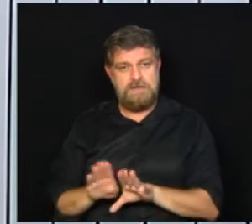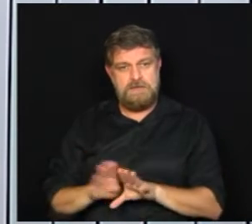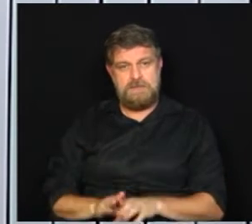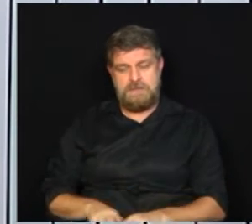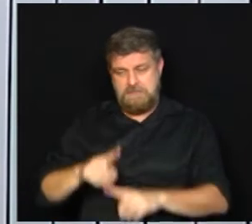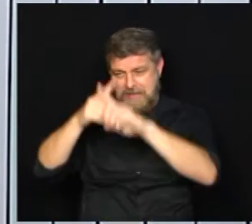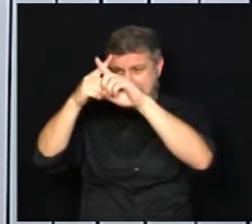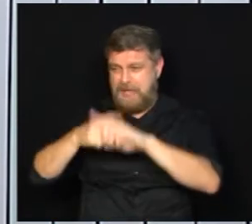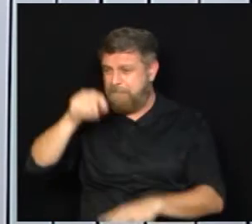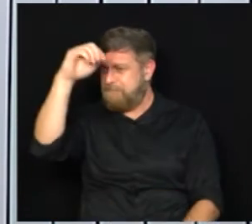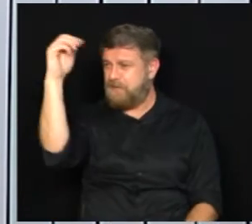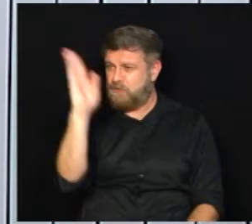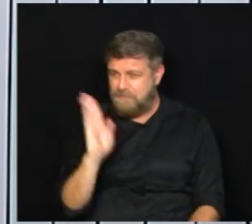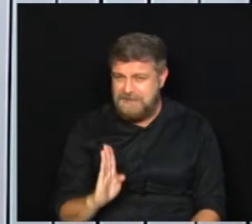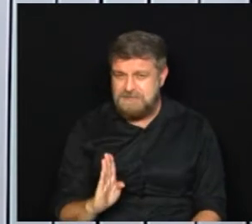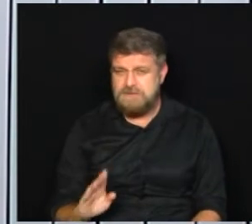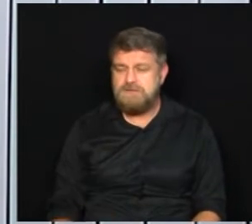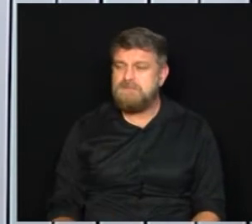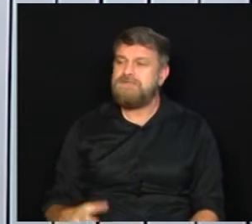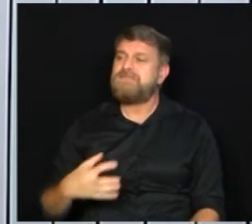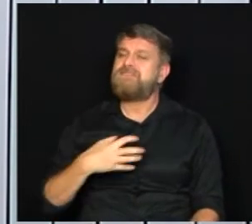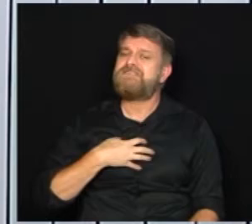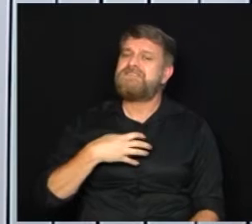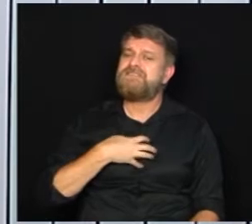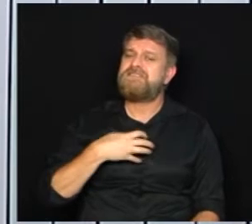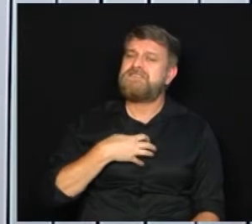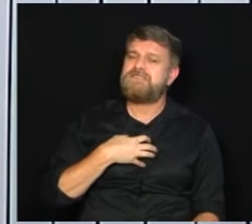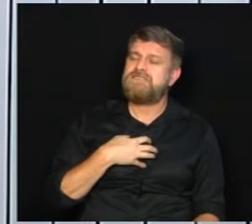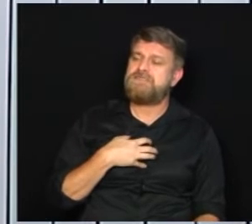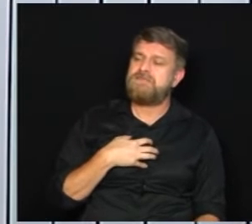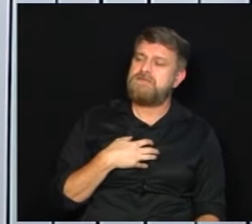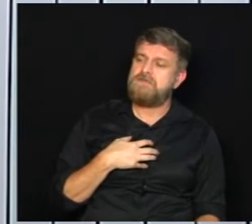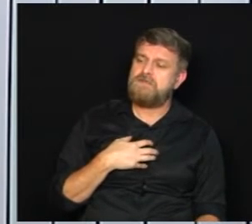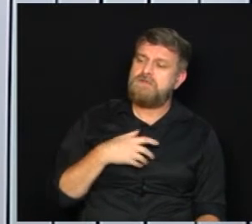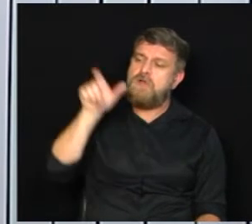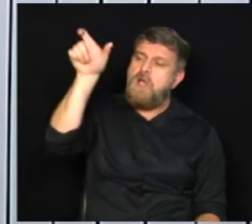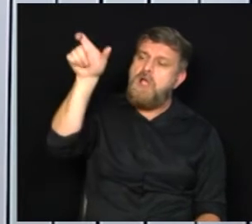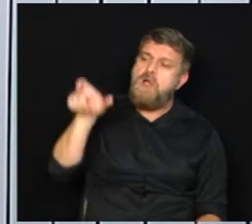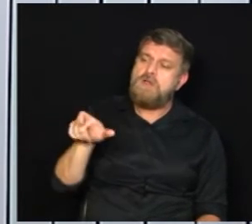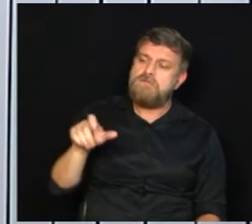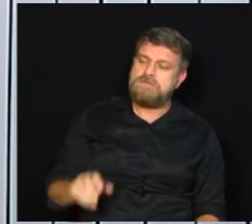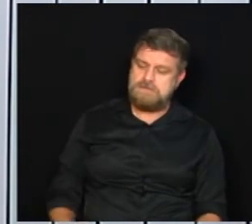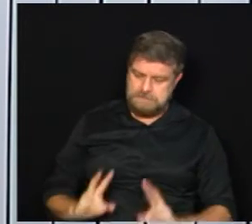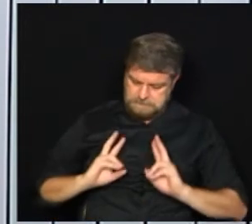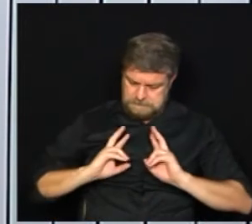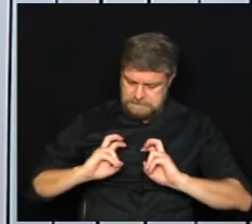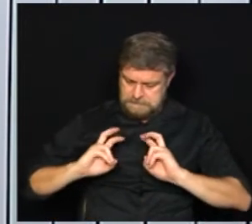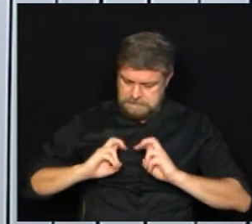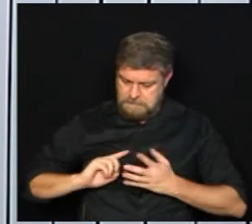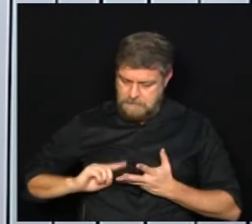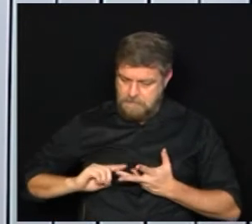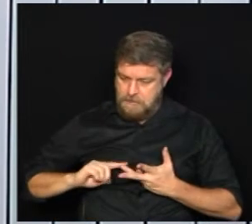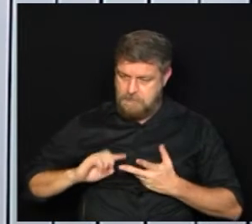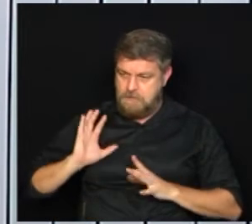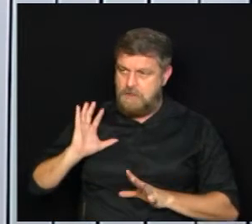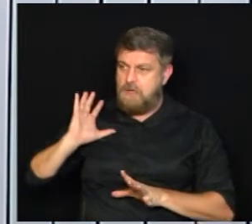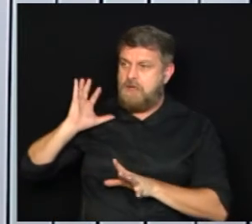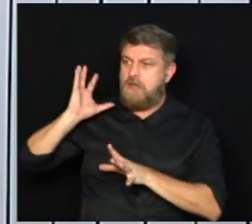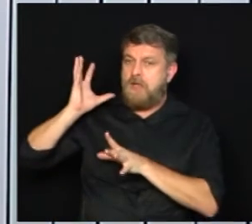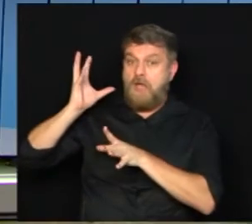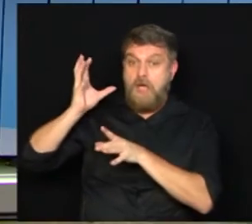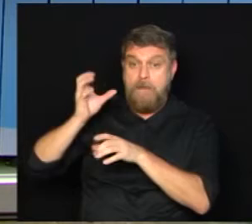brasileira sub-20. Que sentimento que você tem quando você se dá conta de tudo isso que você